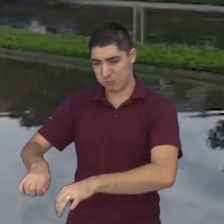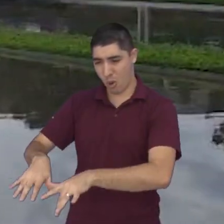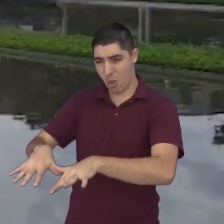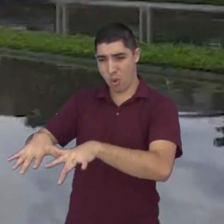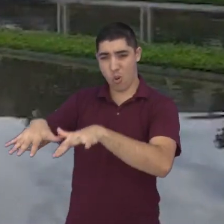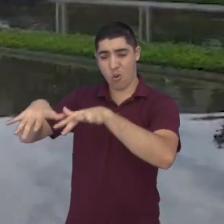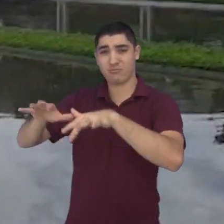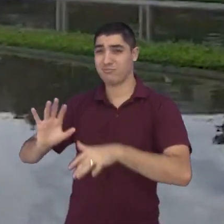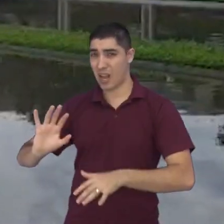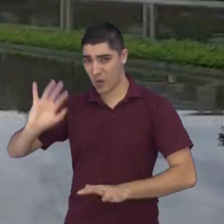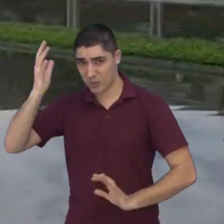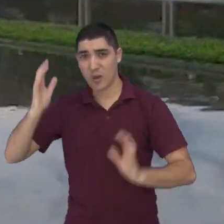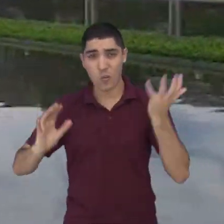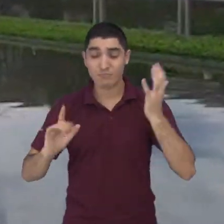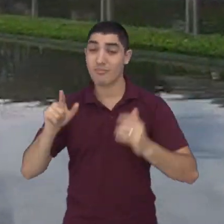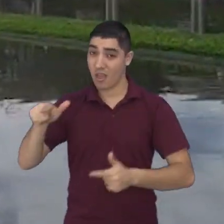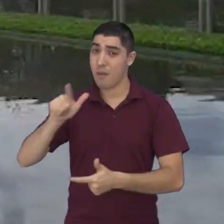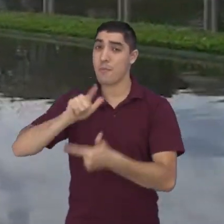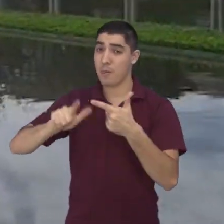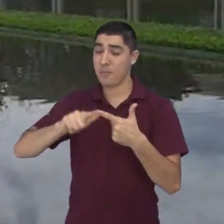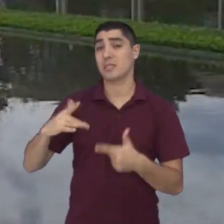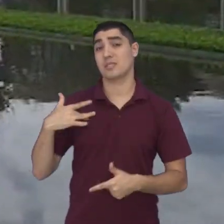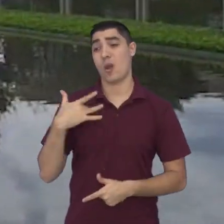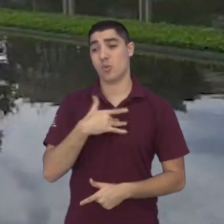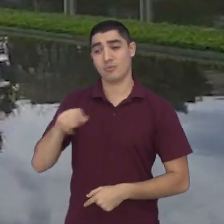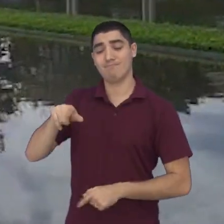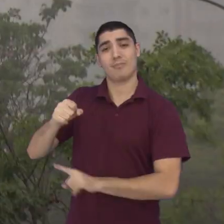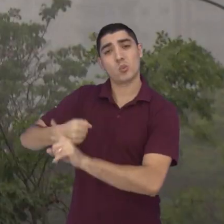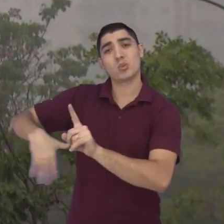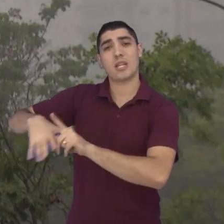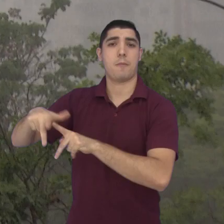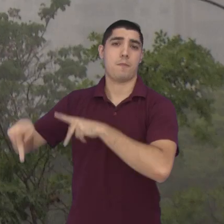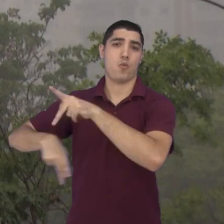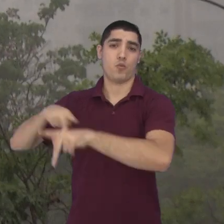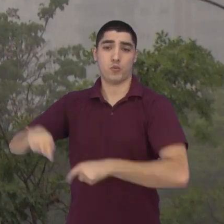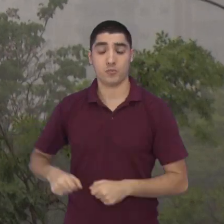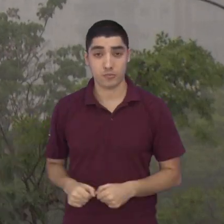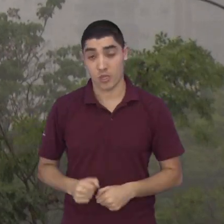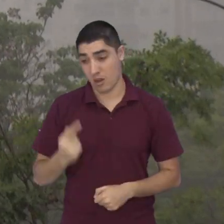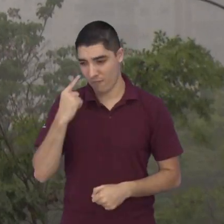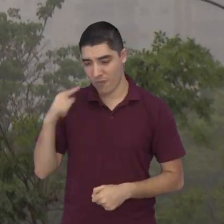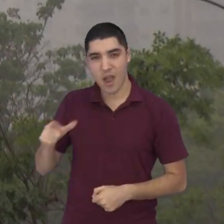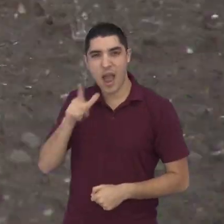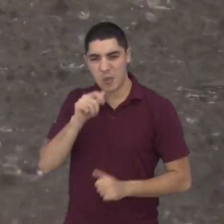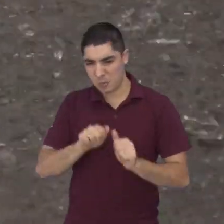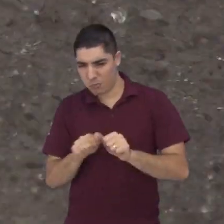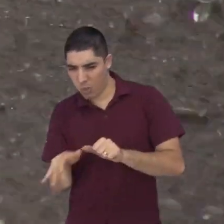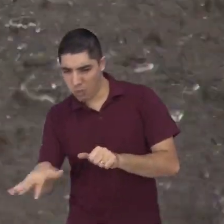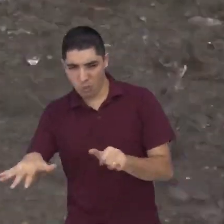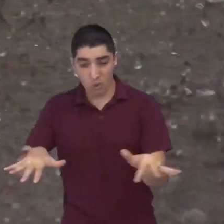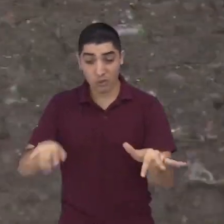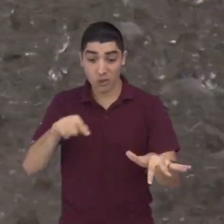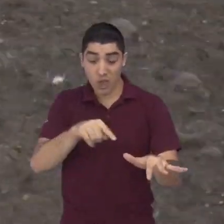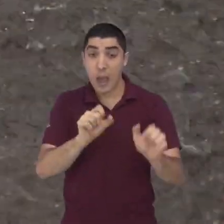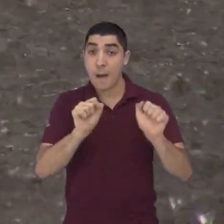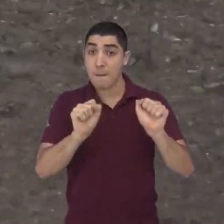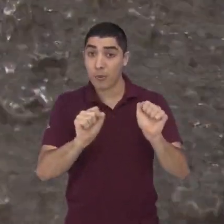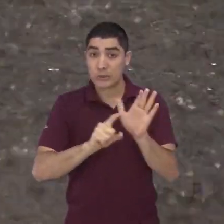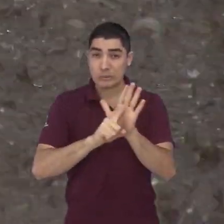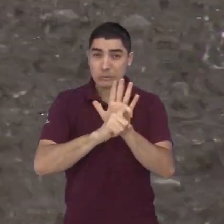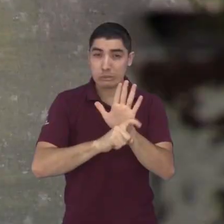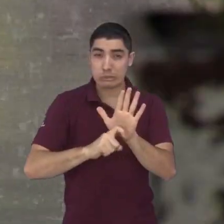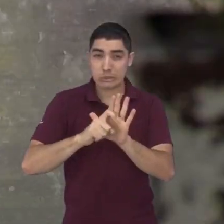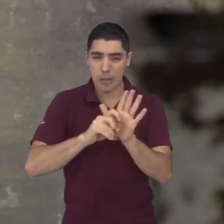alagamentos e as enchentes também são um problema de saúde pública muitas vezes a água das chuvas que invade as ruas pode estar